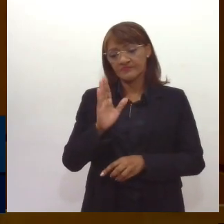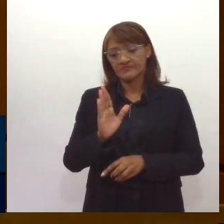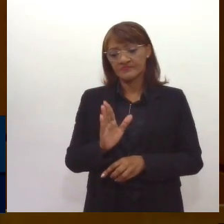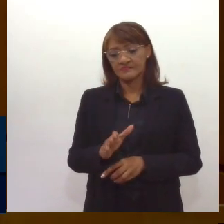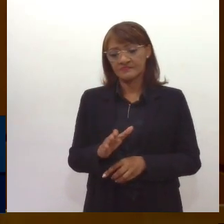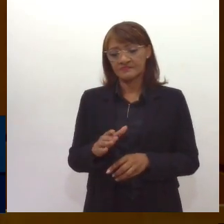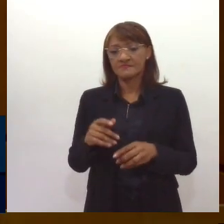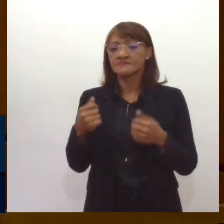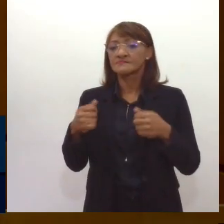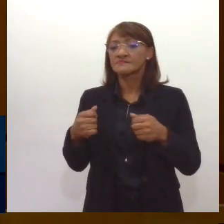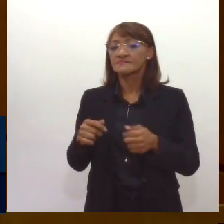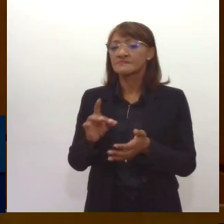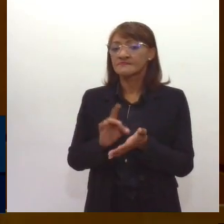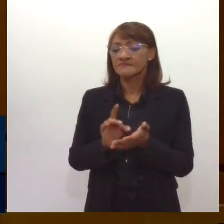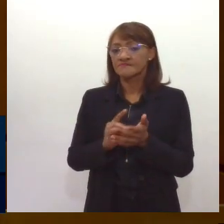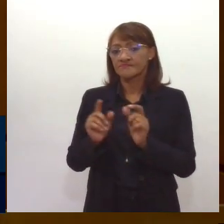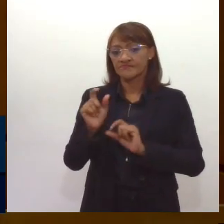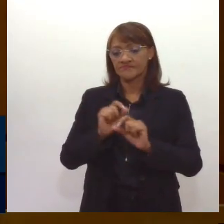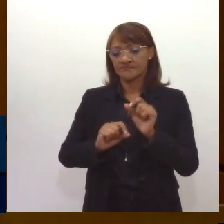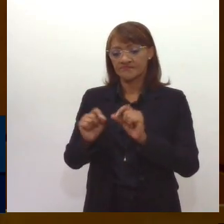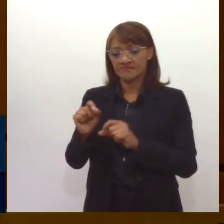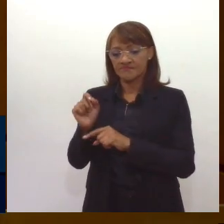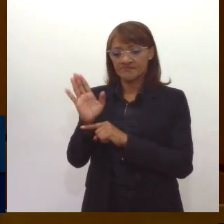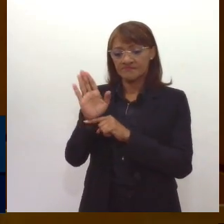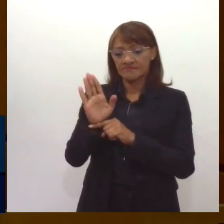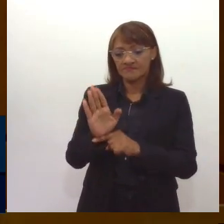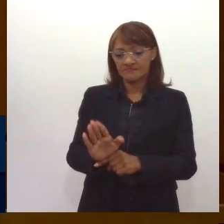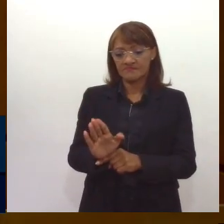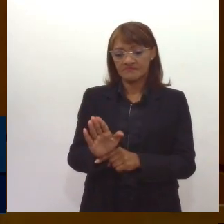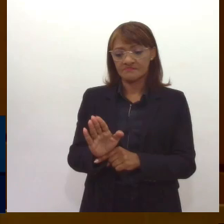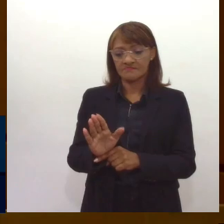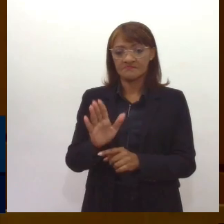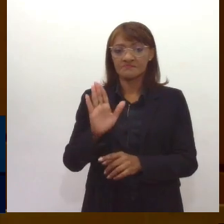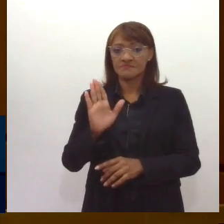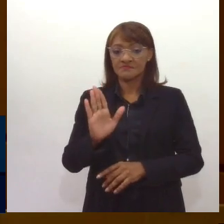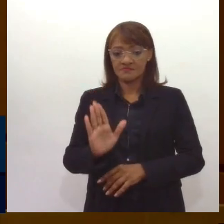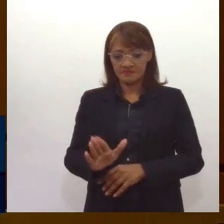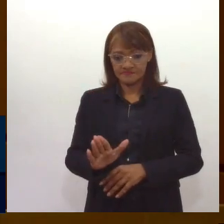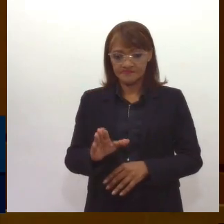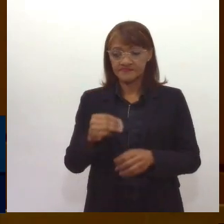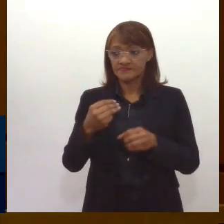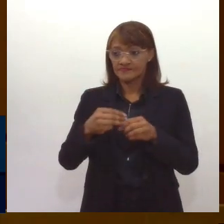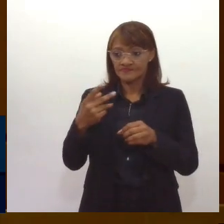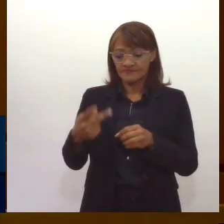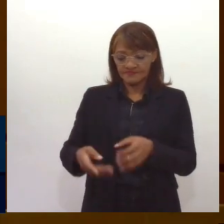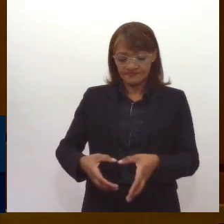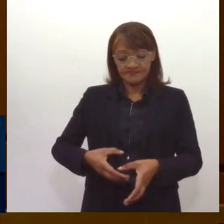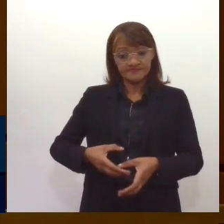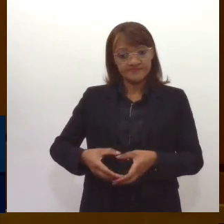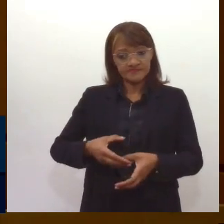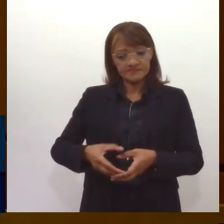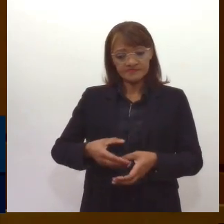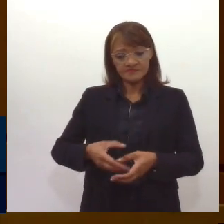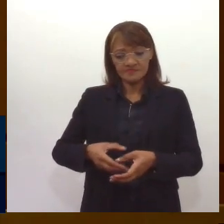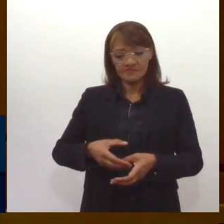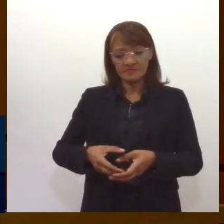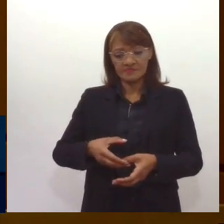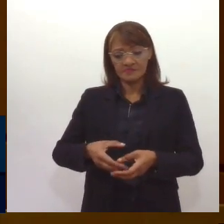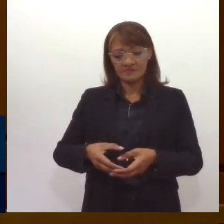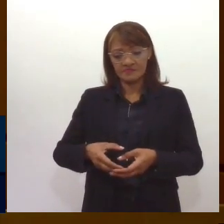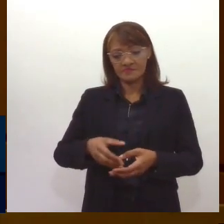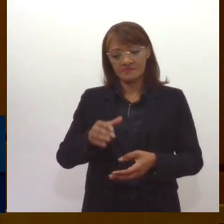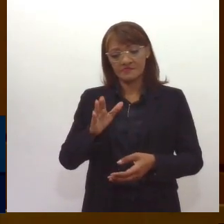aos municípios uma rede com concursos e estruturação física e de pessoal